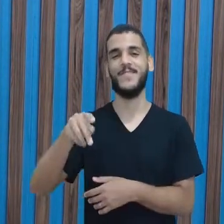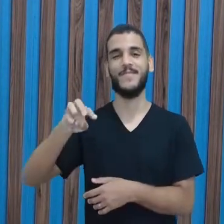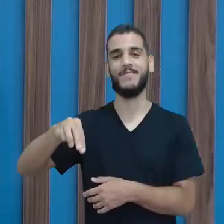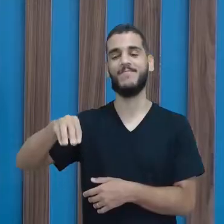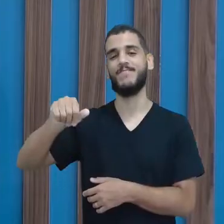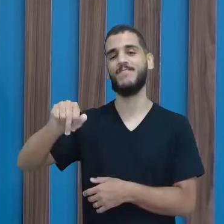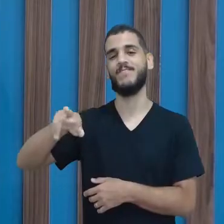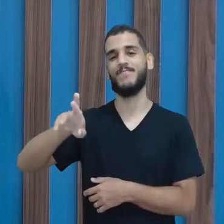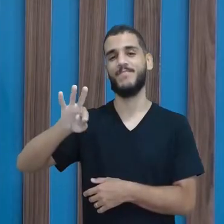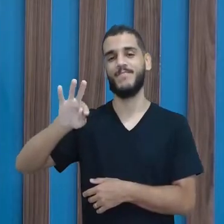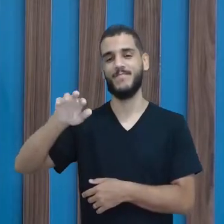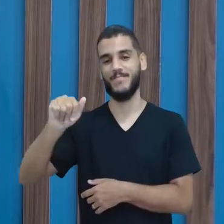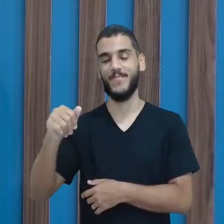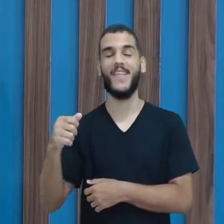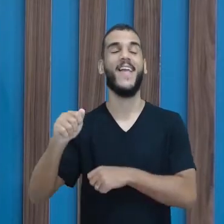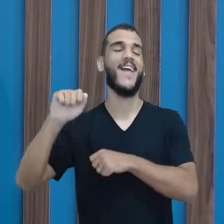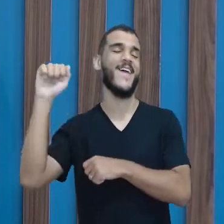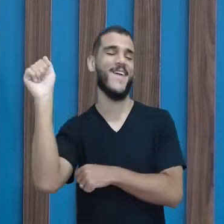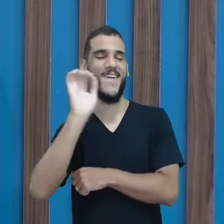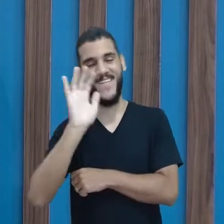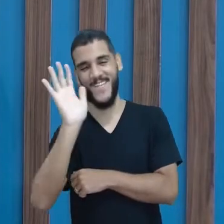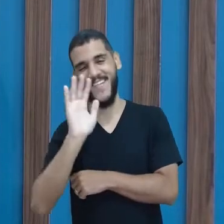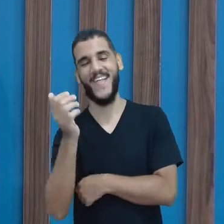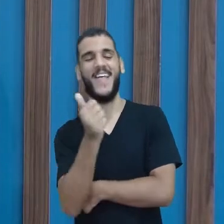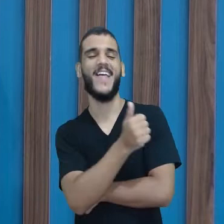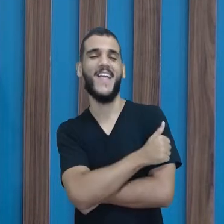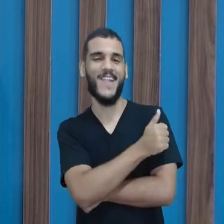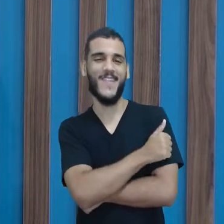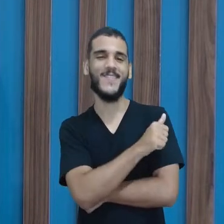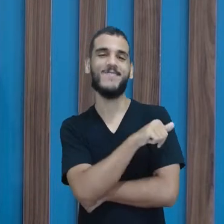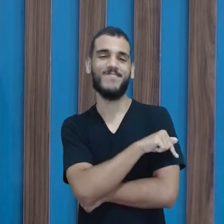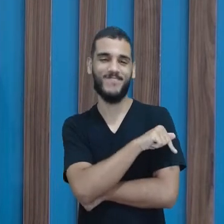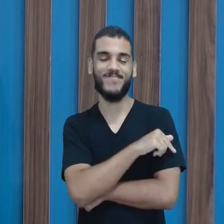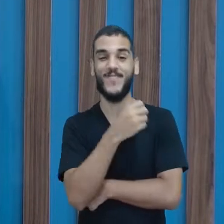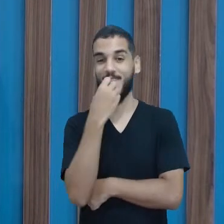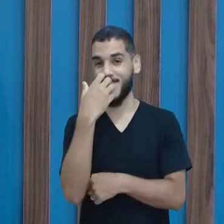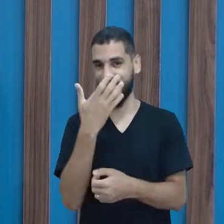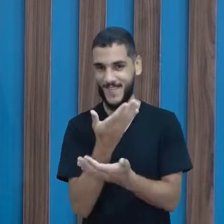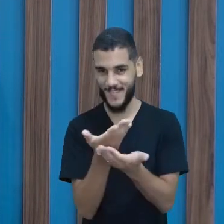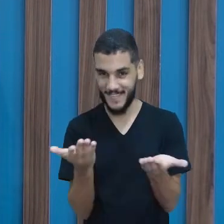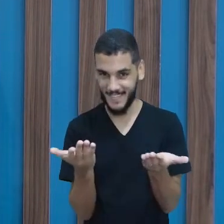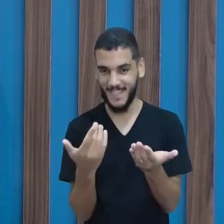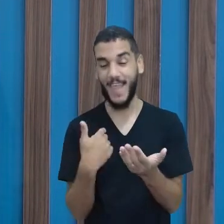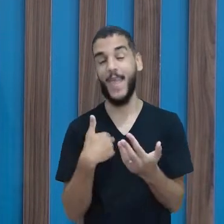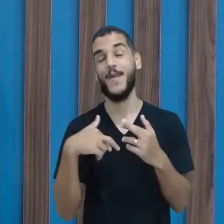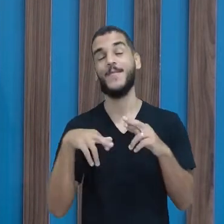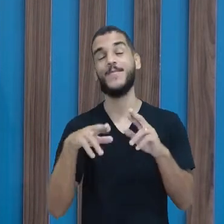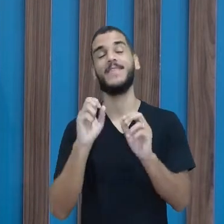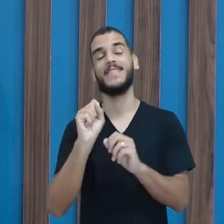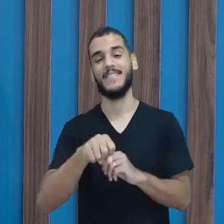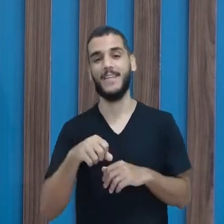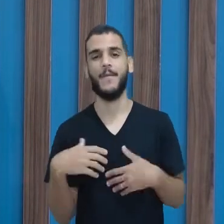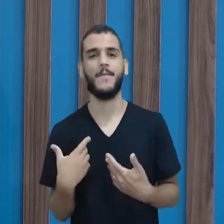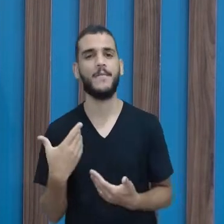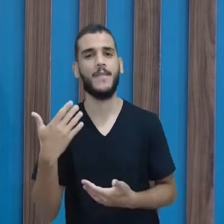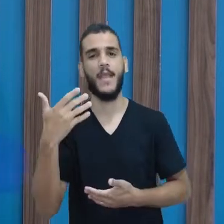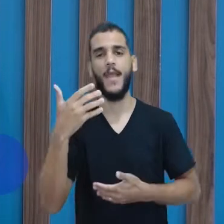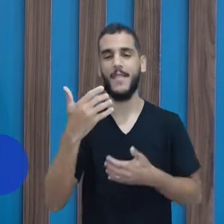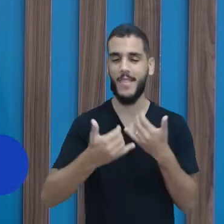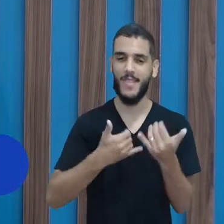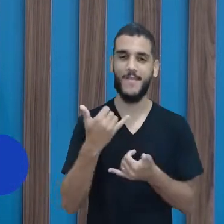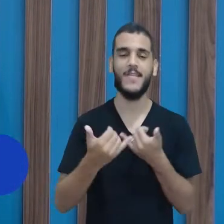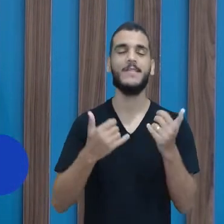Marta. Olá, queridos estudantes do 7º ano, tudo bem com vocês? Espero que sim. Vamos nos divertir e aprender bastante com a